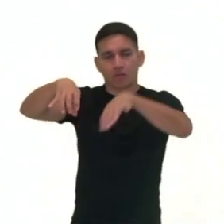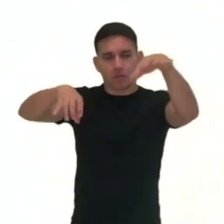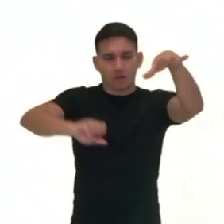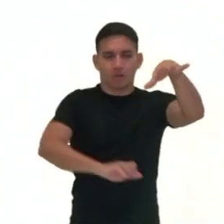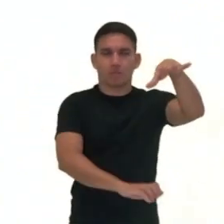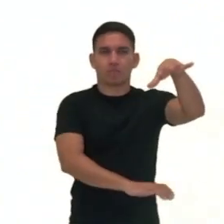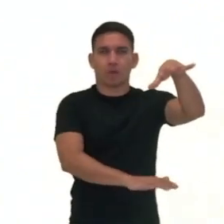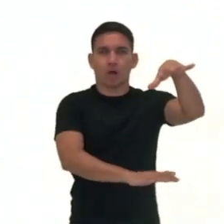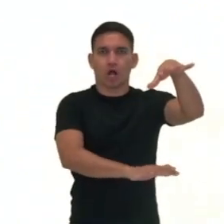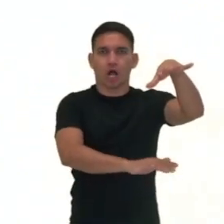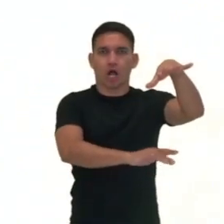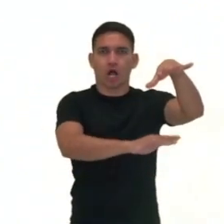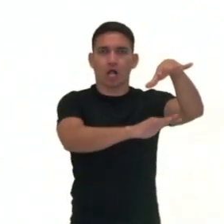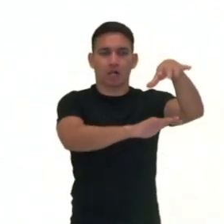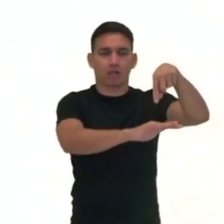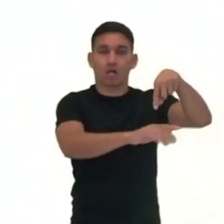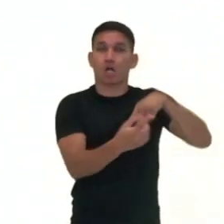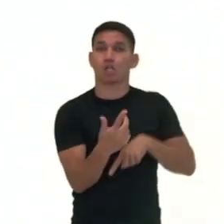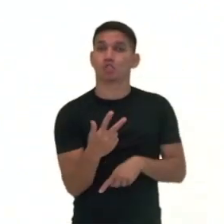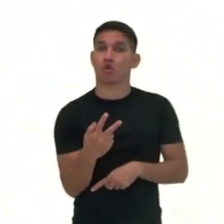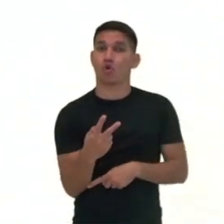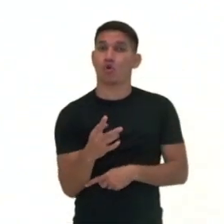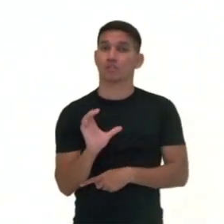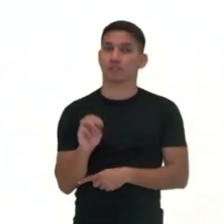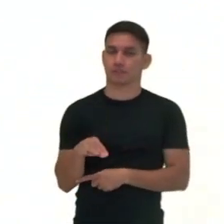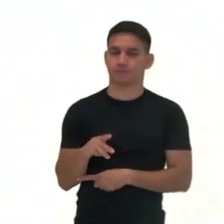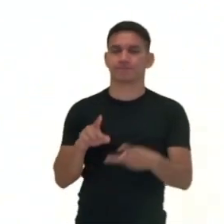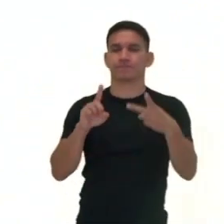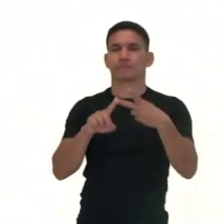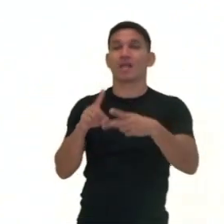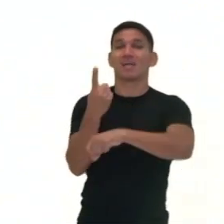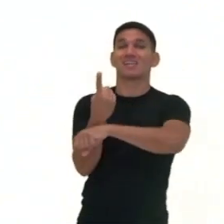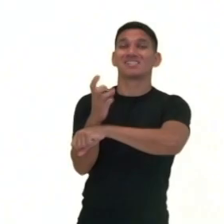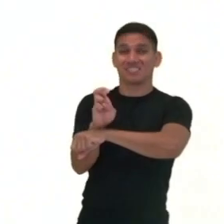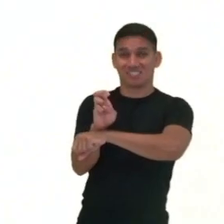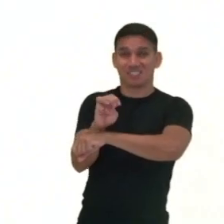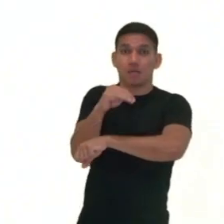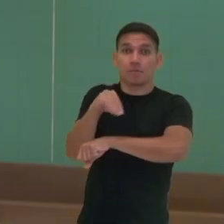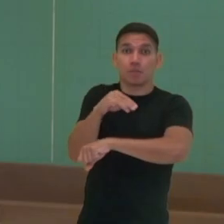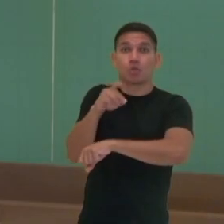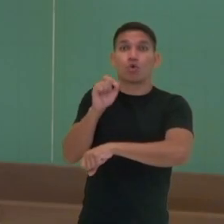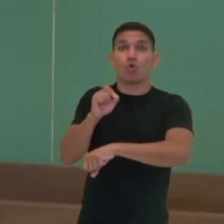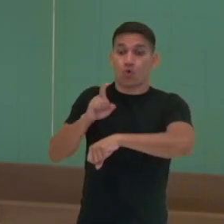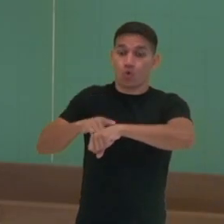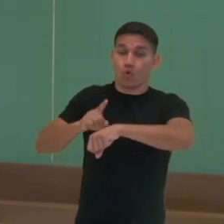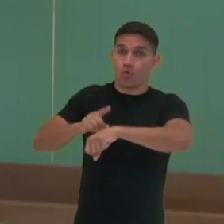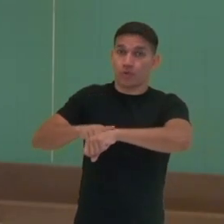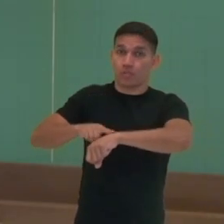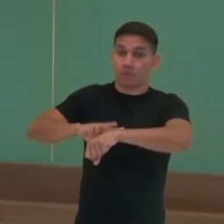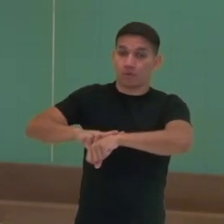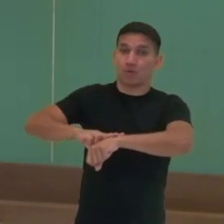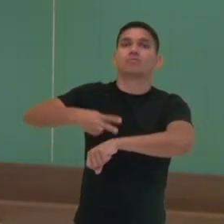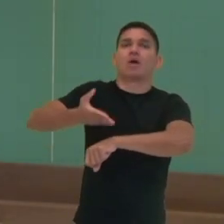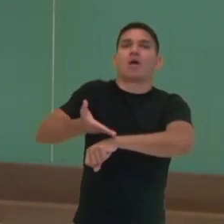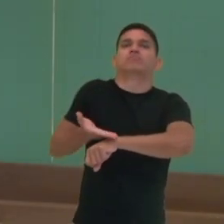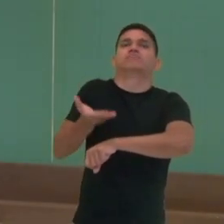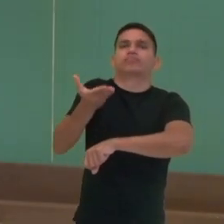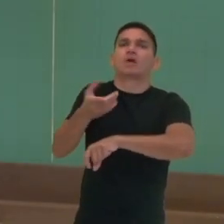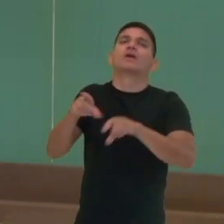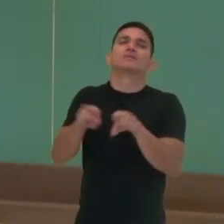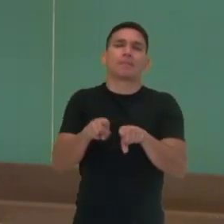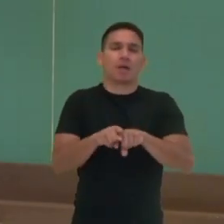12 centímetros. 15 minutos, o que vai acontecer? O tempo aumentou, então a altura